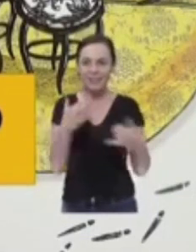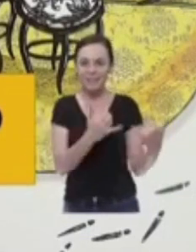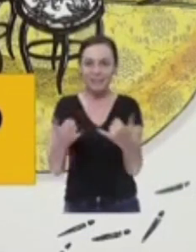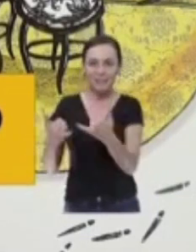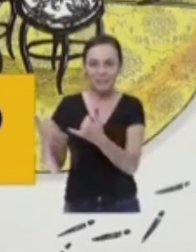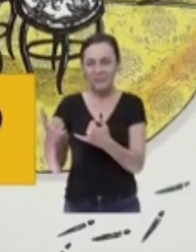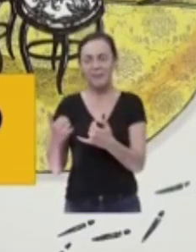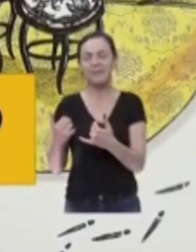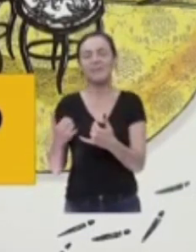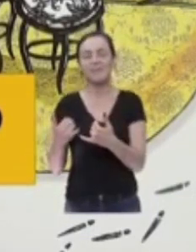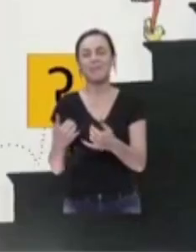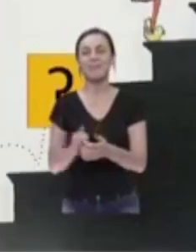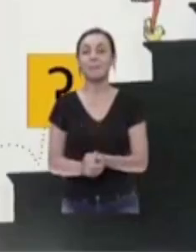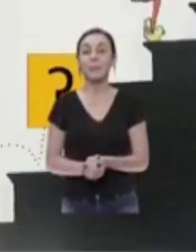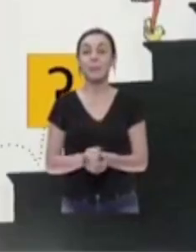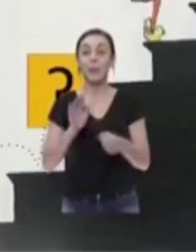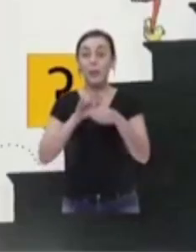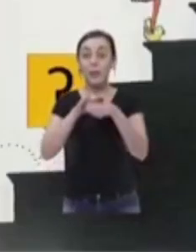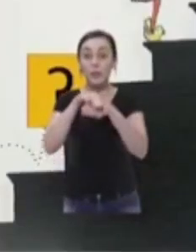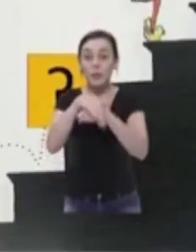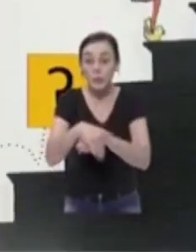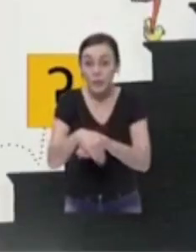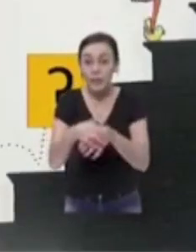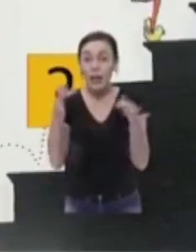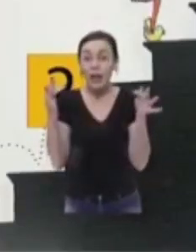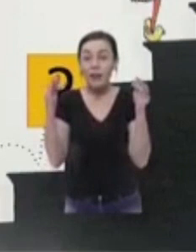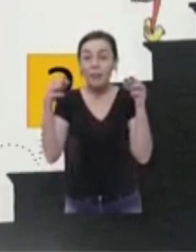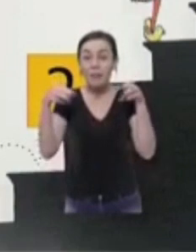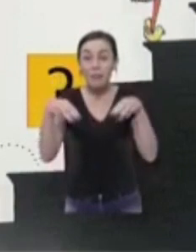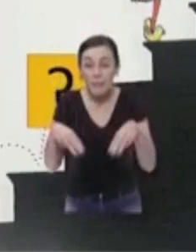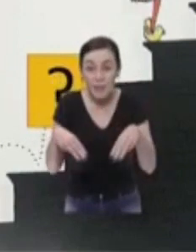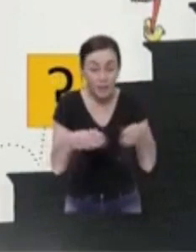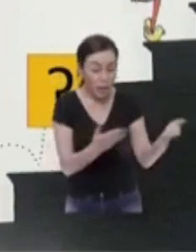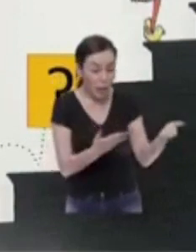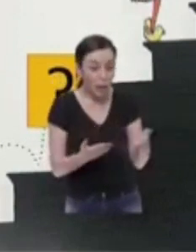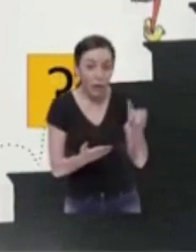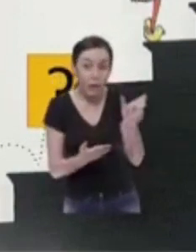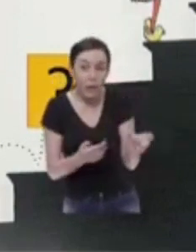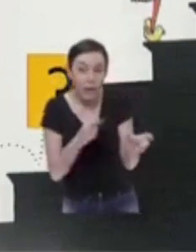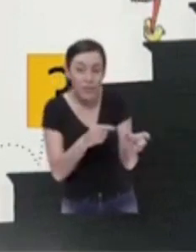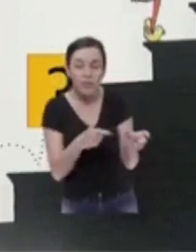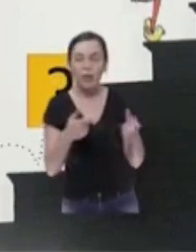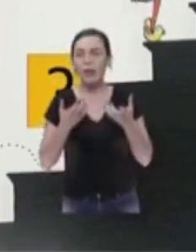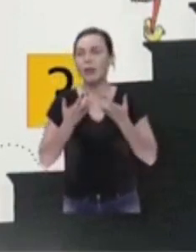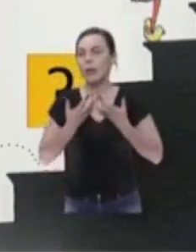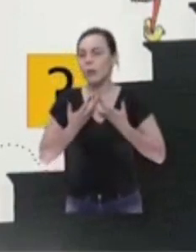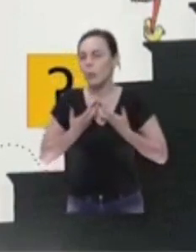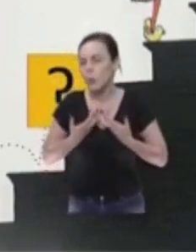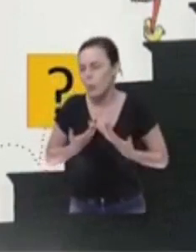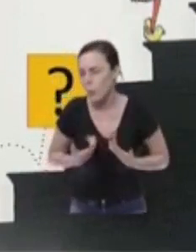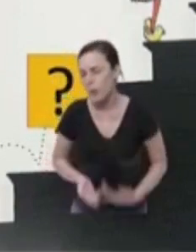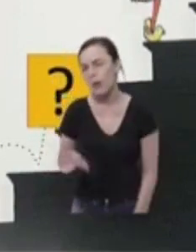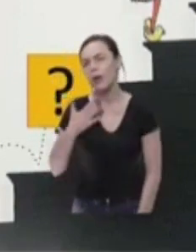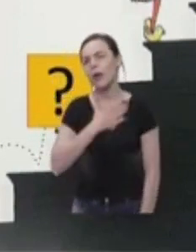na sala de visitas. Ao fim da noite, ele estava esgotado. Tudo